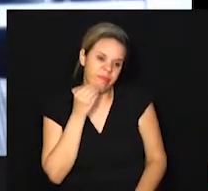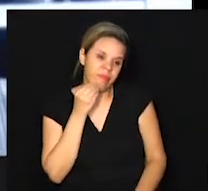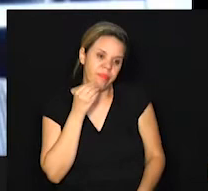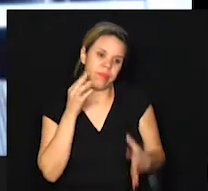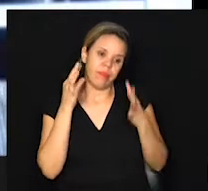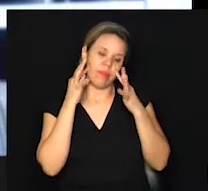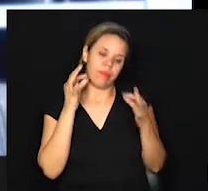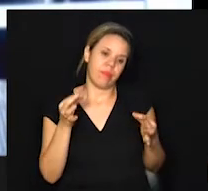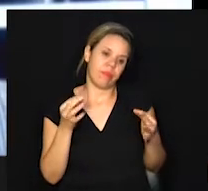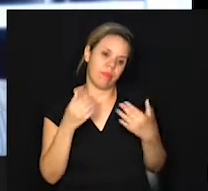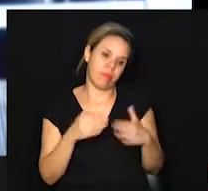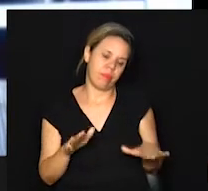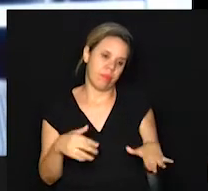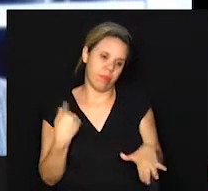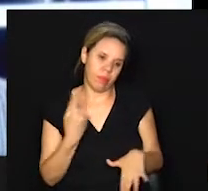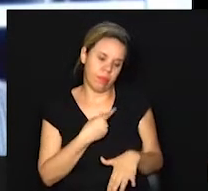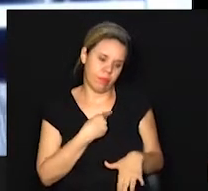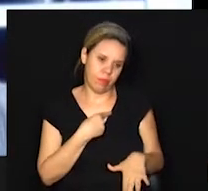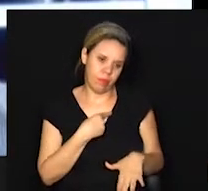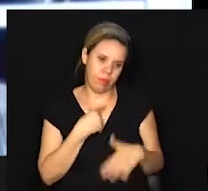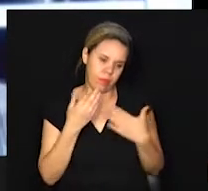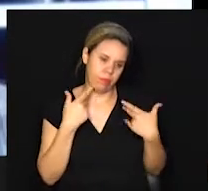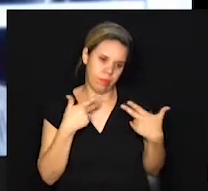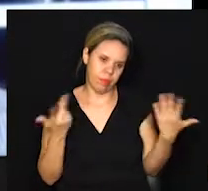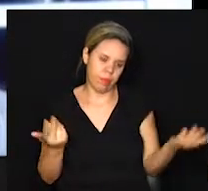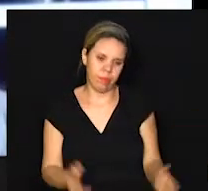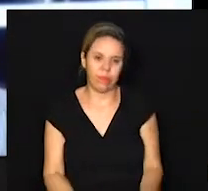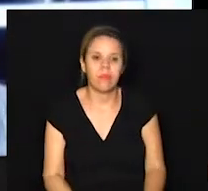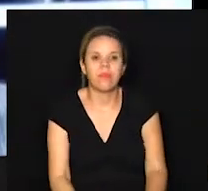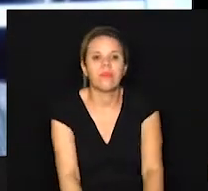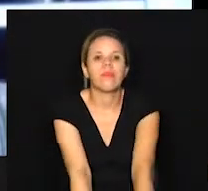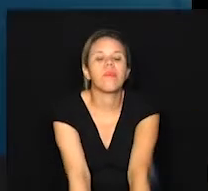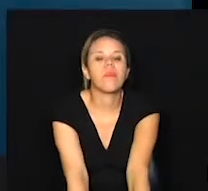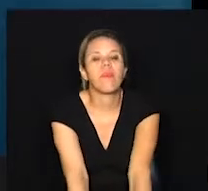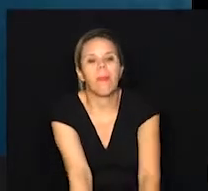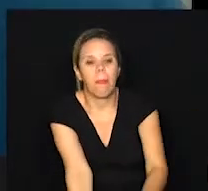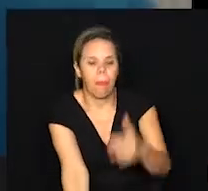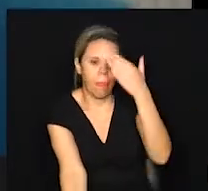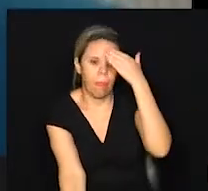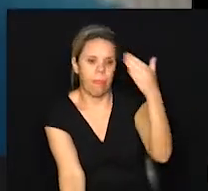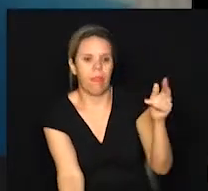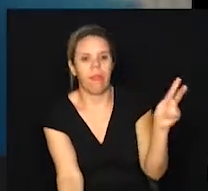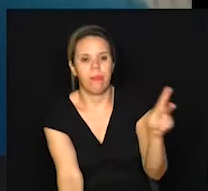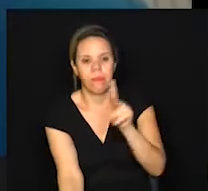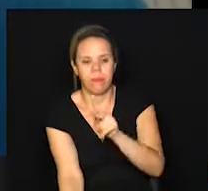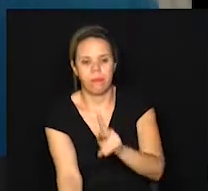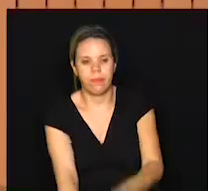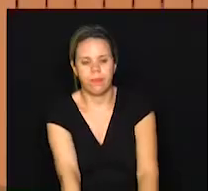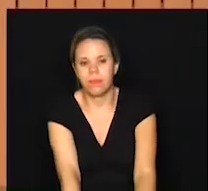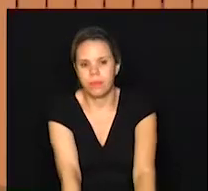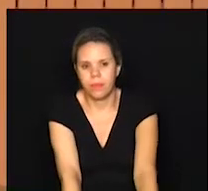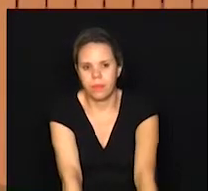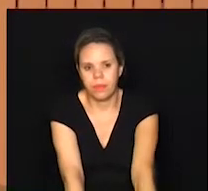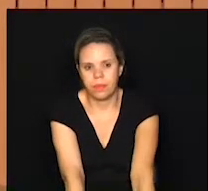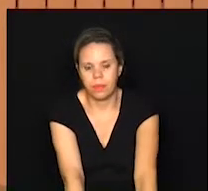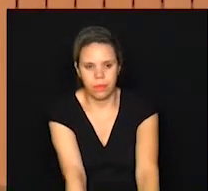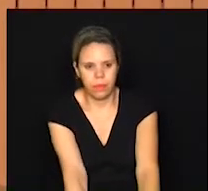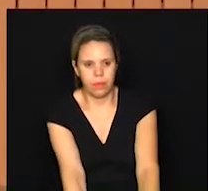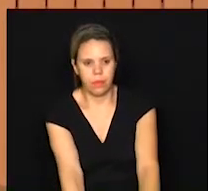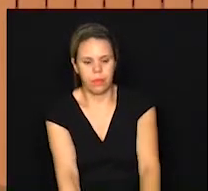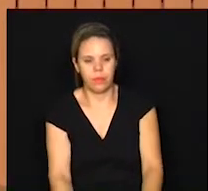pela disposição, e a gente está à disposição para qualquer coisa. Obrigado, Fábio. Eu agradeço aí a